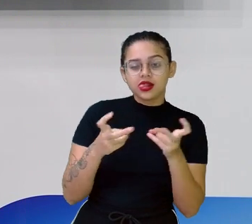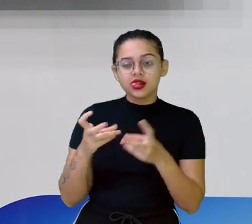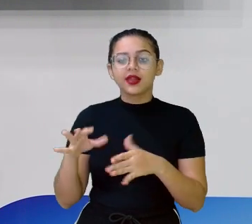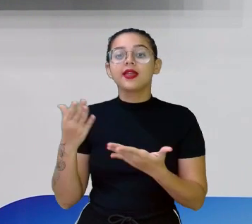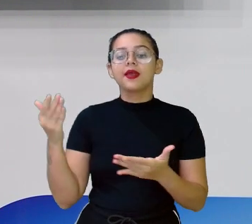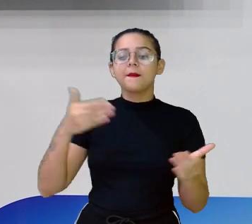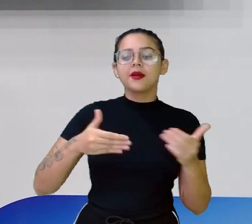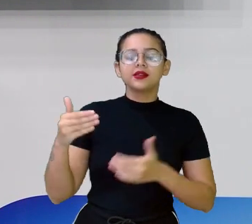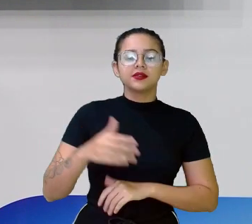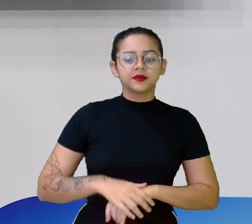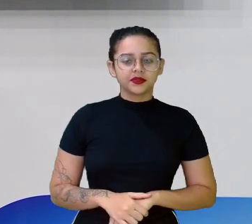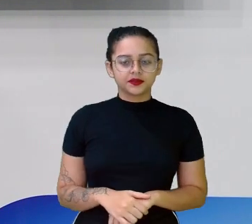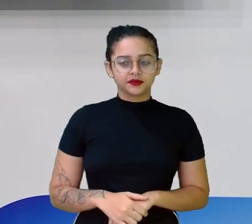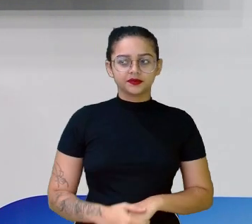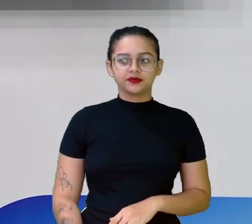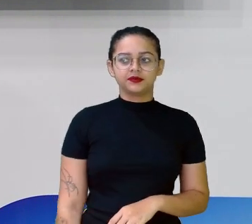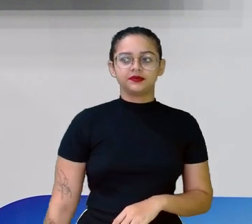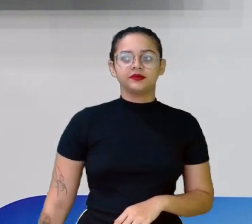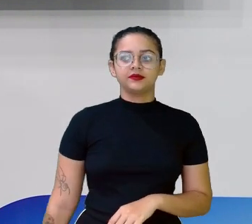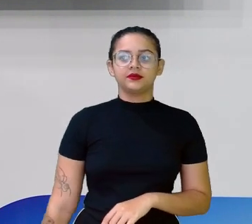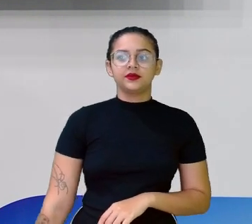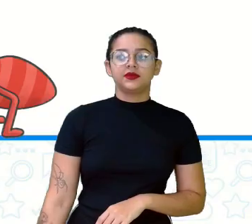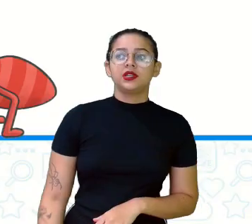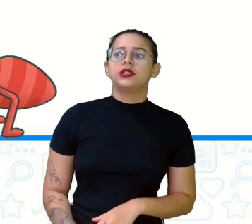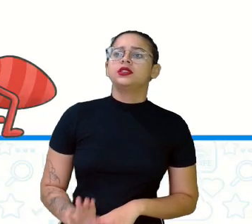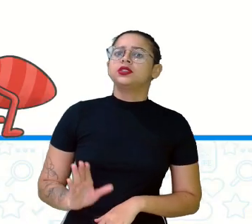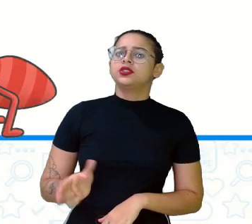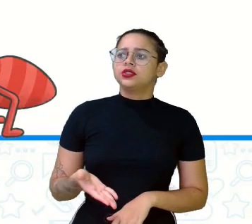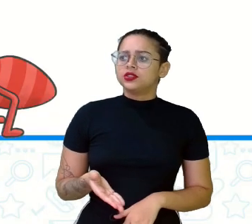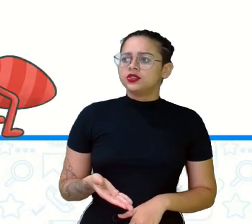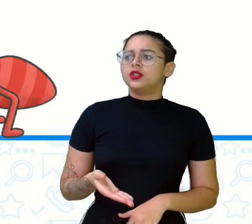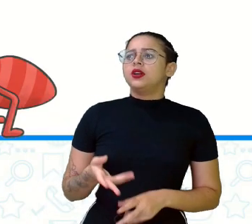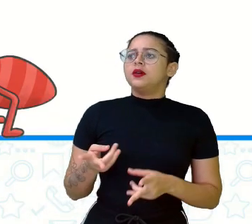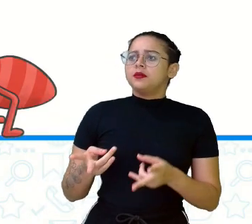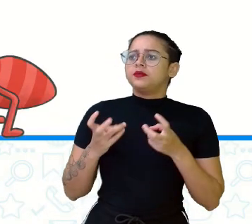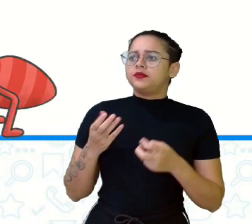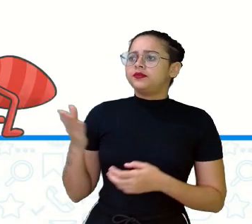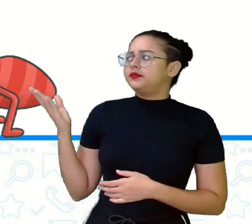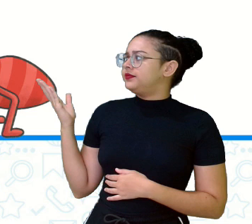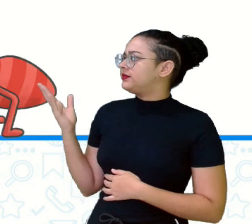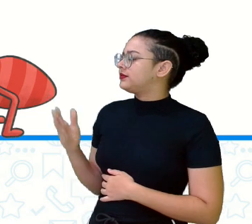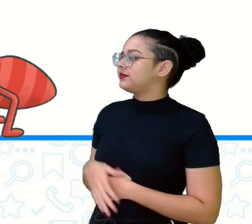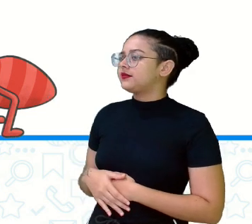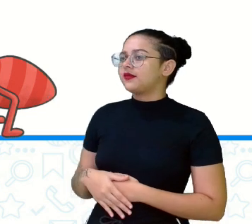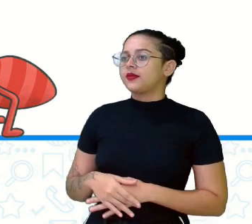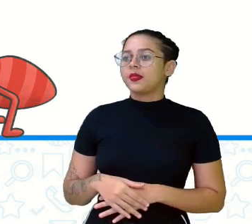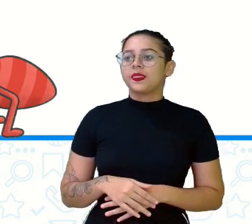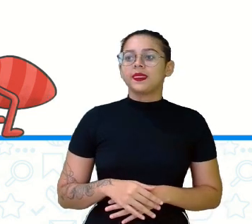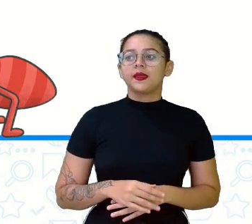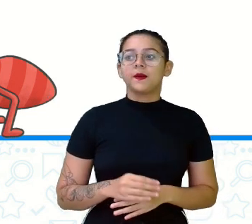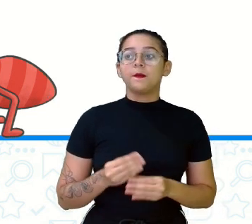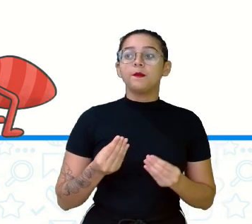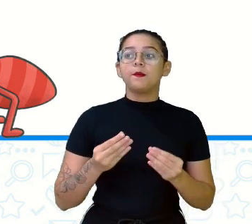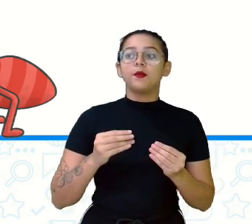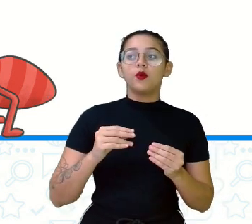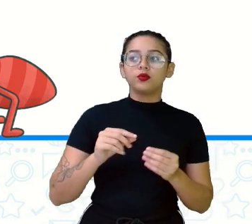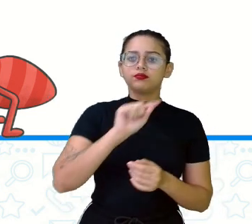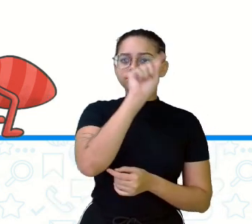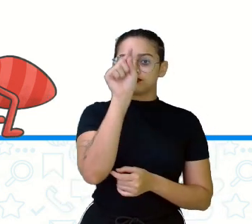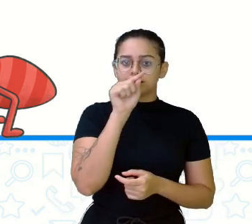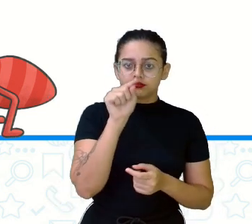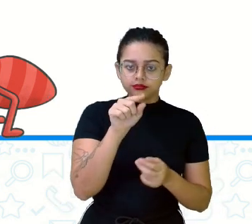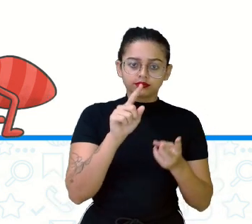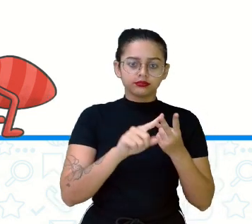está participando. Mas vamos lá, já estou percebendo aí nessa piada aí muitos sinais de pontuação, que já